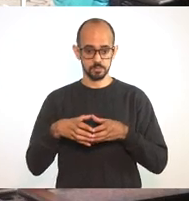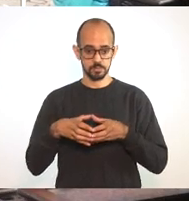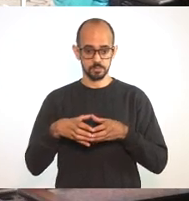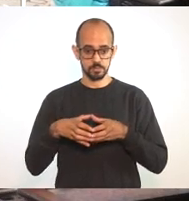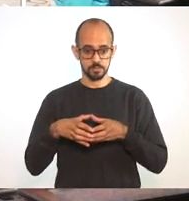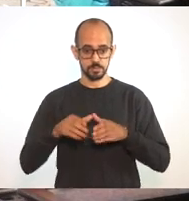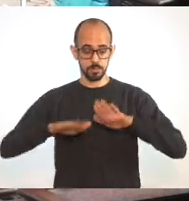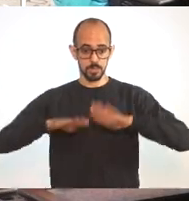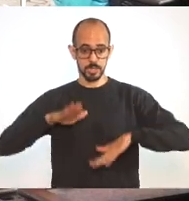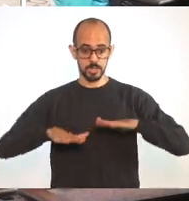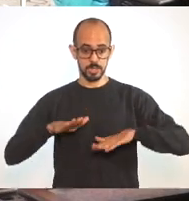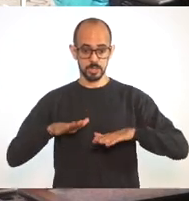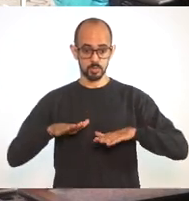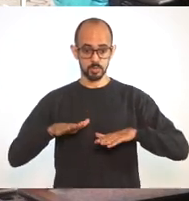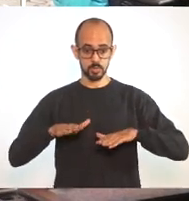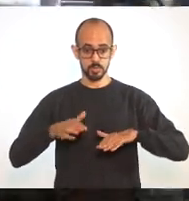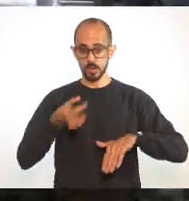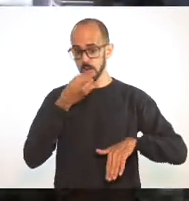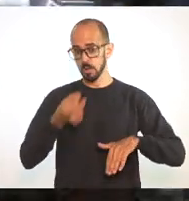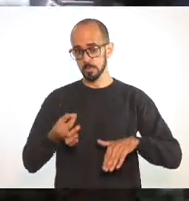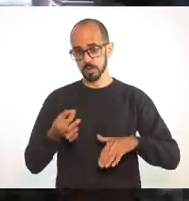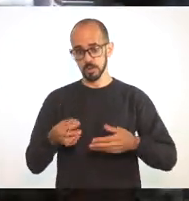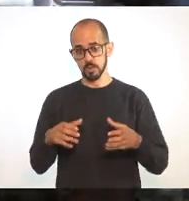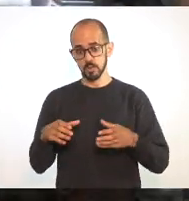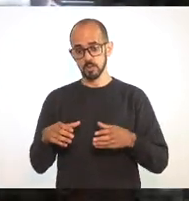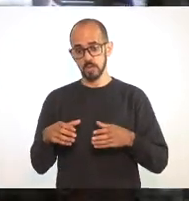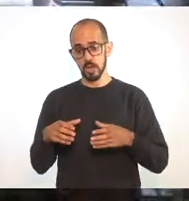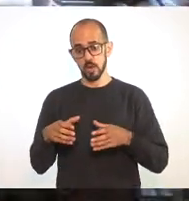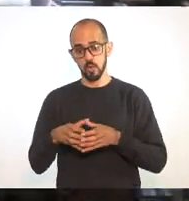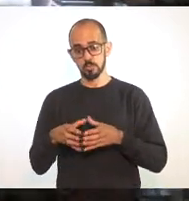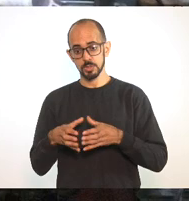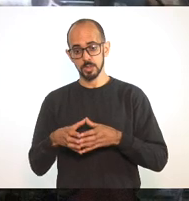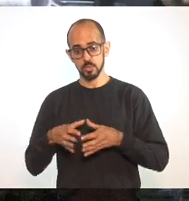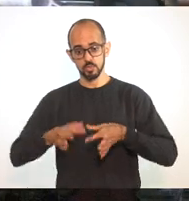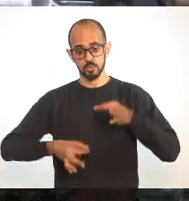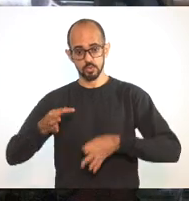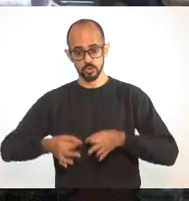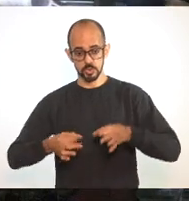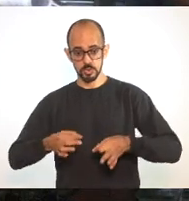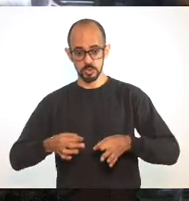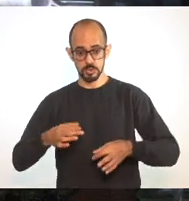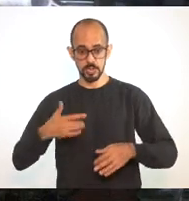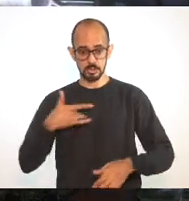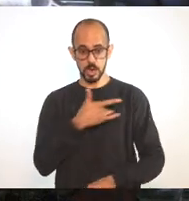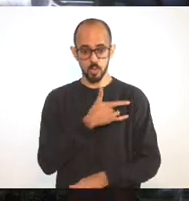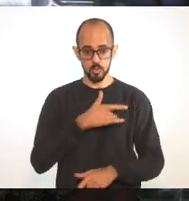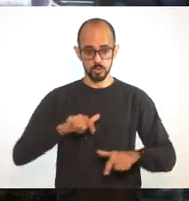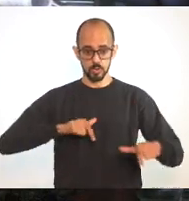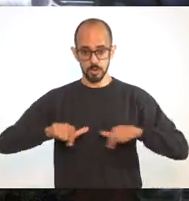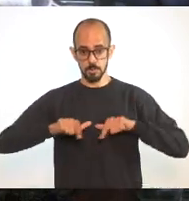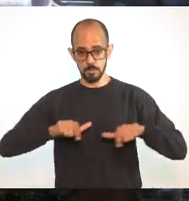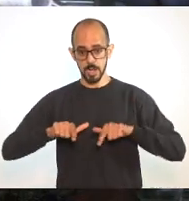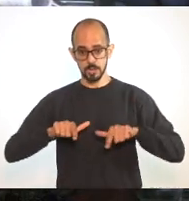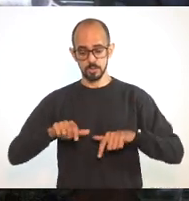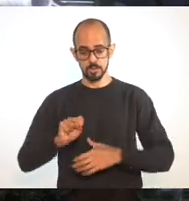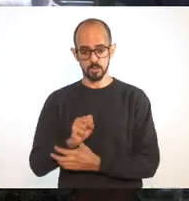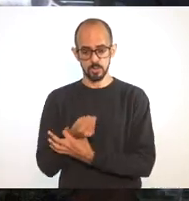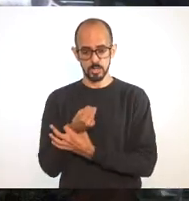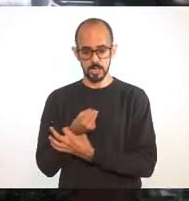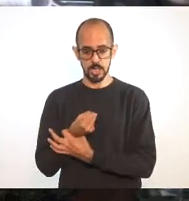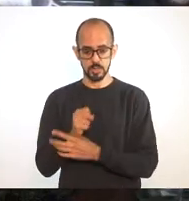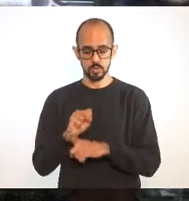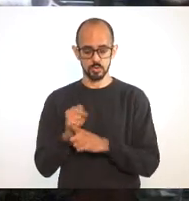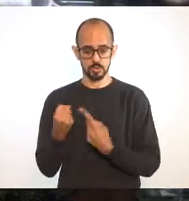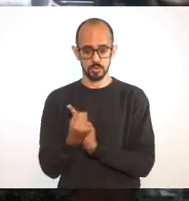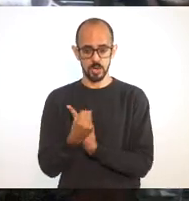Pendendo de pareceres das comissões de Constituição e Justiça, de Saúde, Trabalho, Legislação Social e Seguridade Social e de